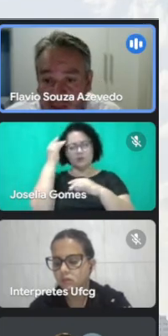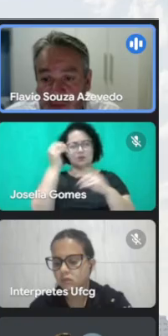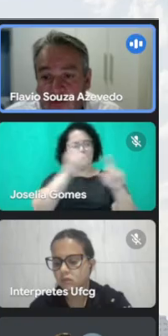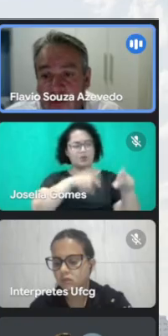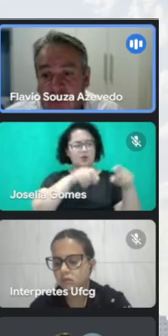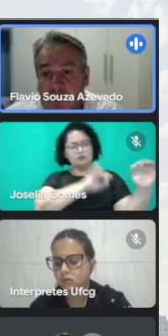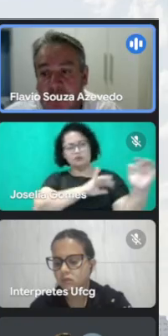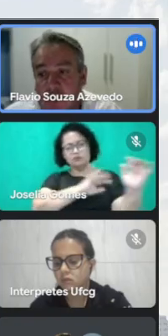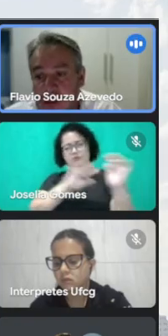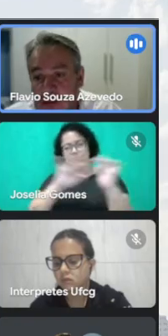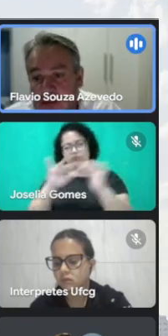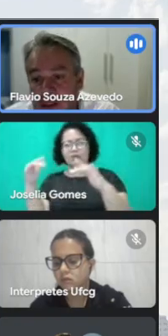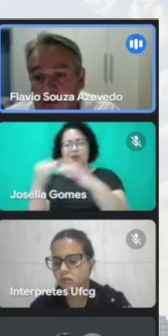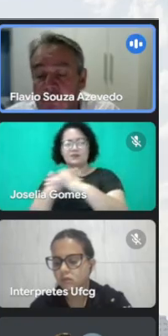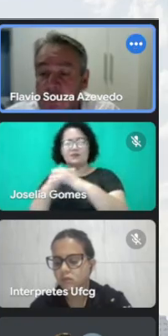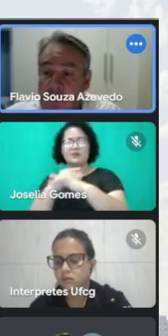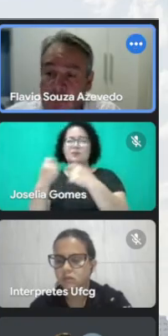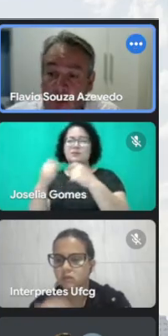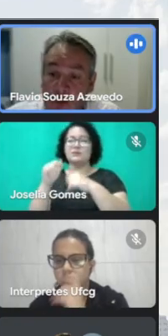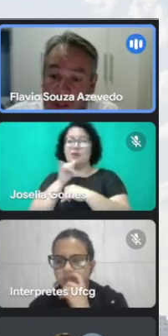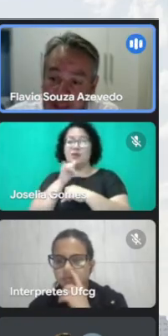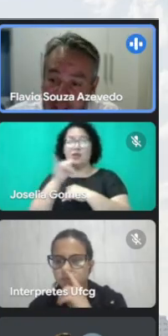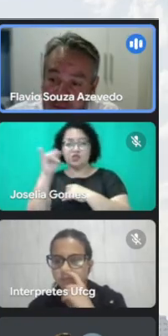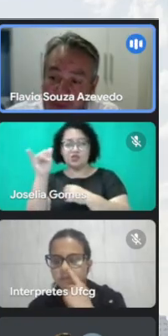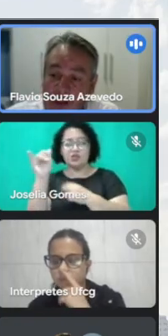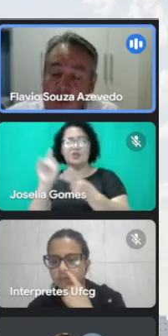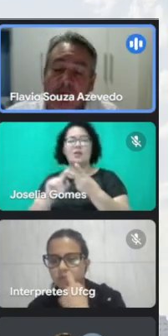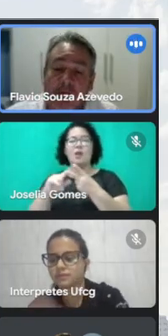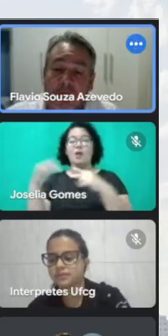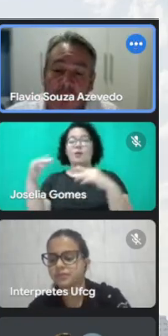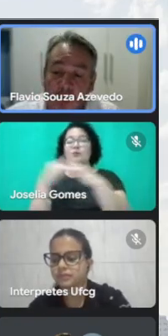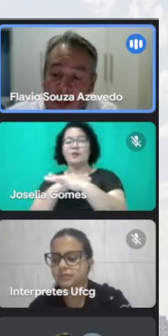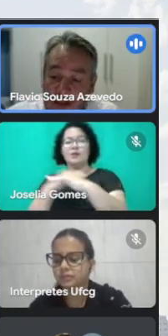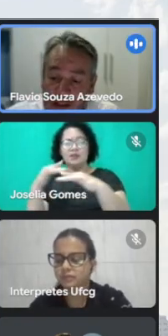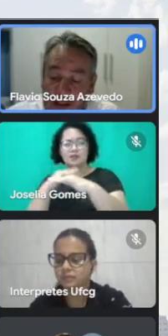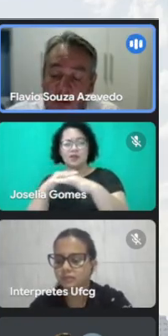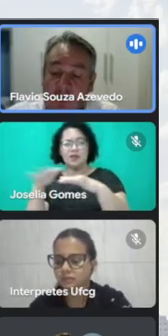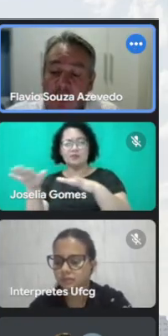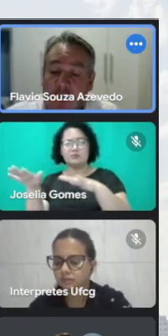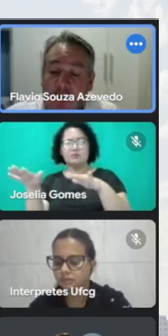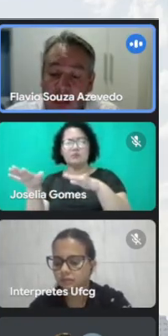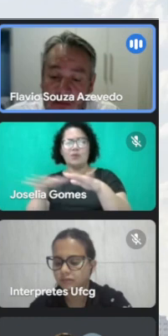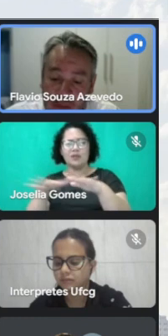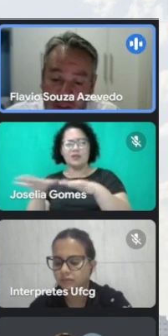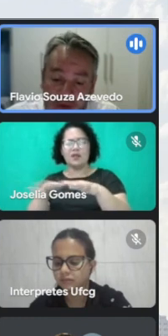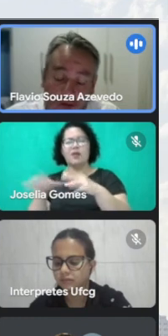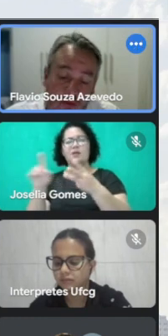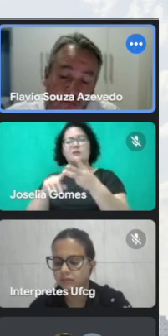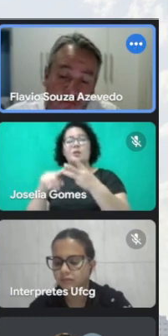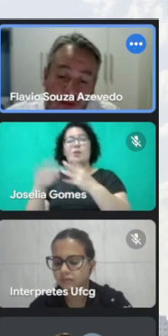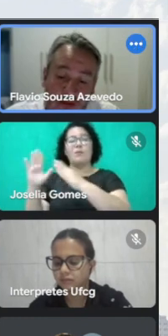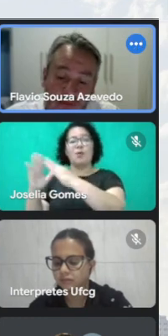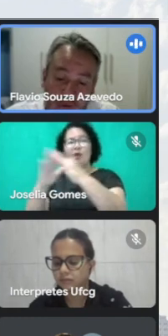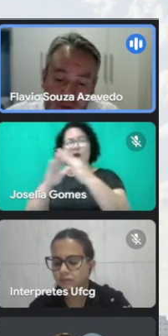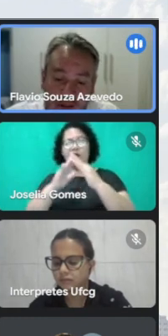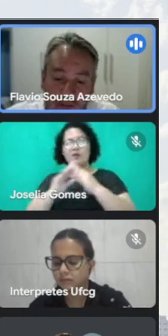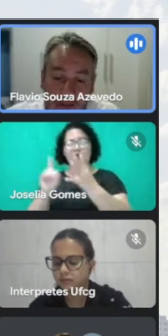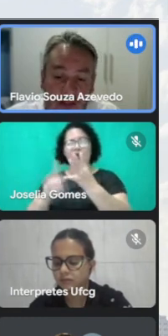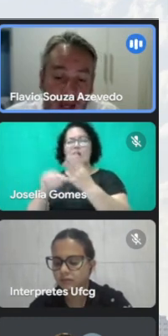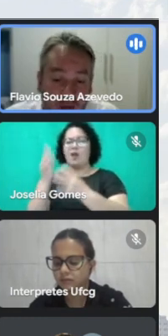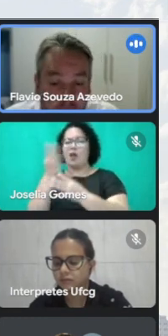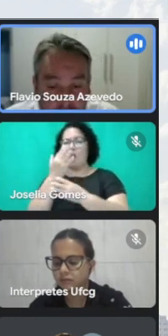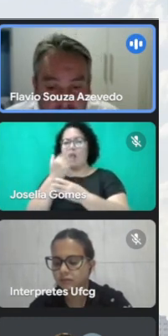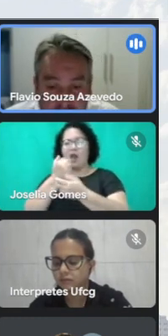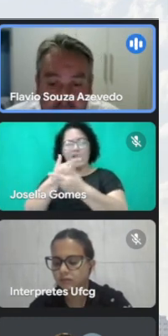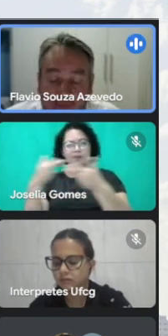como, por exemplo, fornecimento de energia, a mobilidade urbana, moradia, alimentos, fornecimento